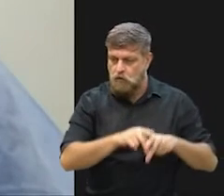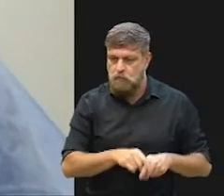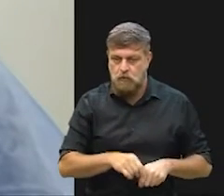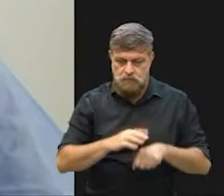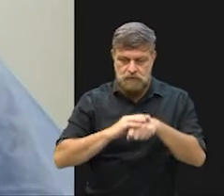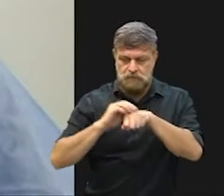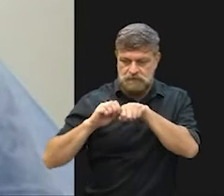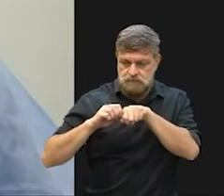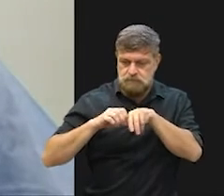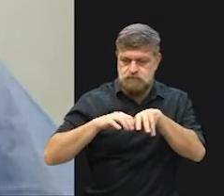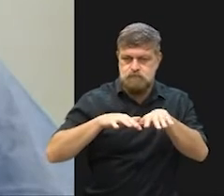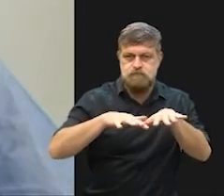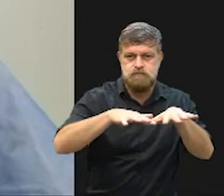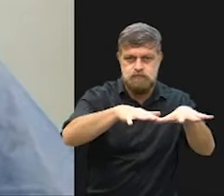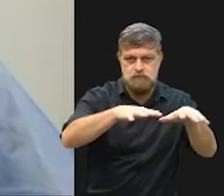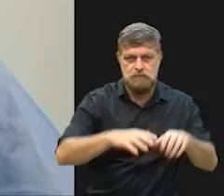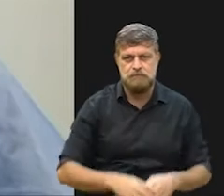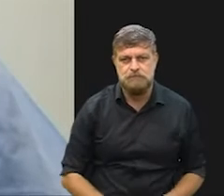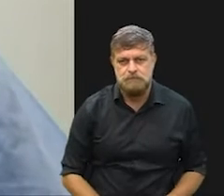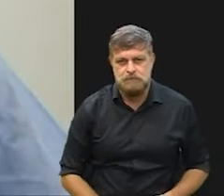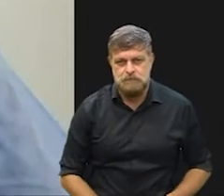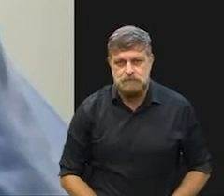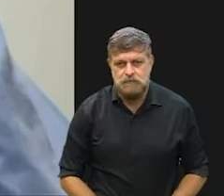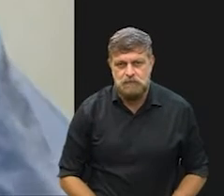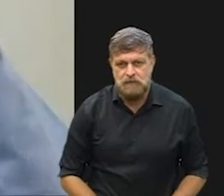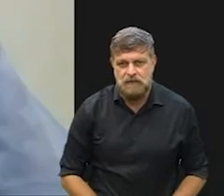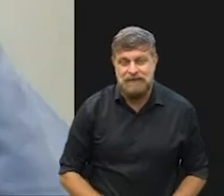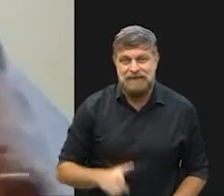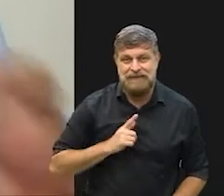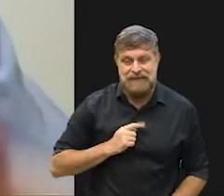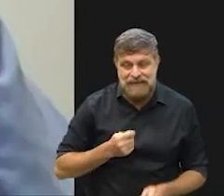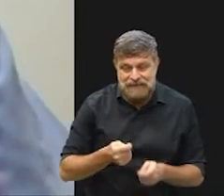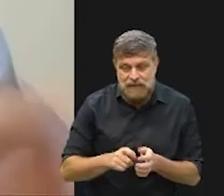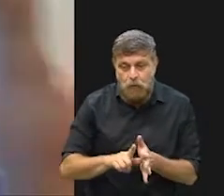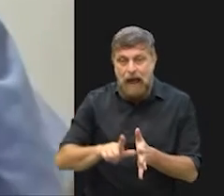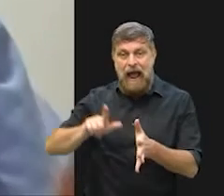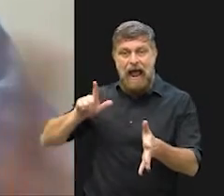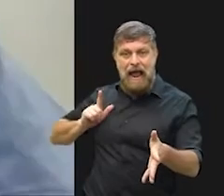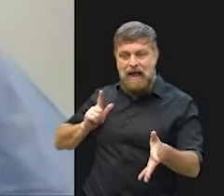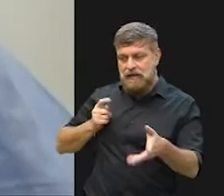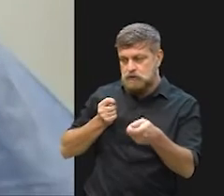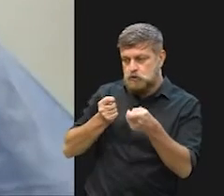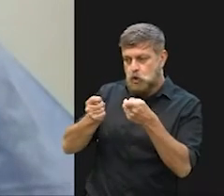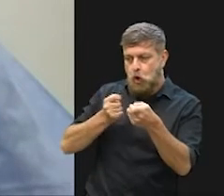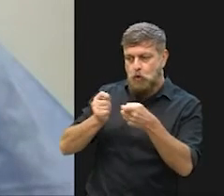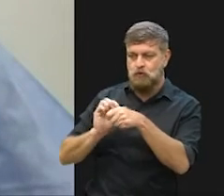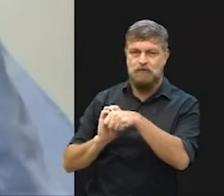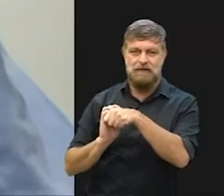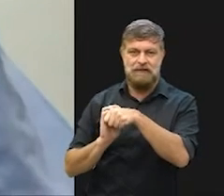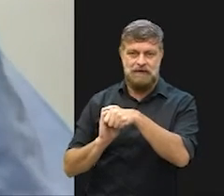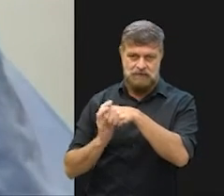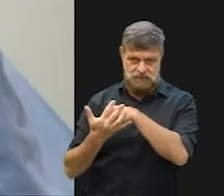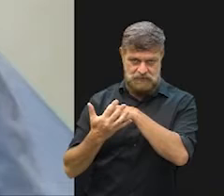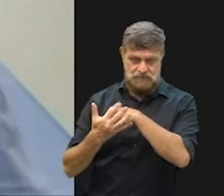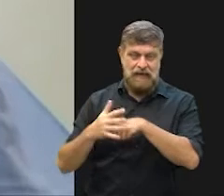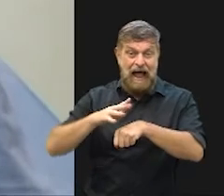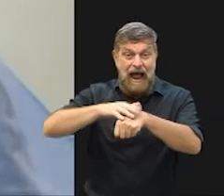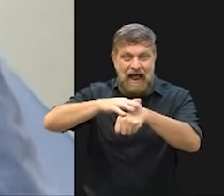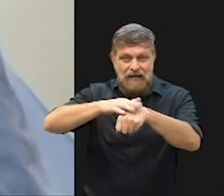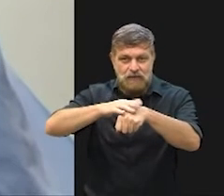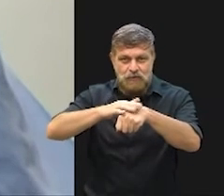um problema que vai atingir a população humana. Então, uma vigilância anterior à doença. Então, é